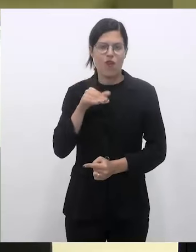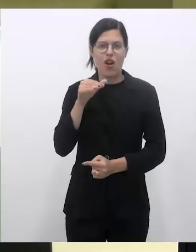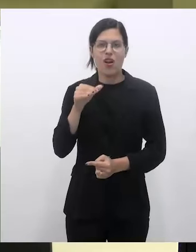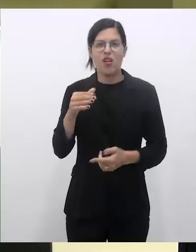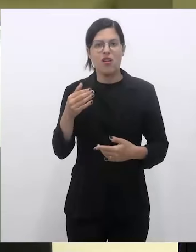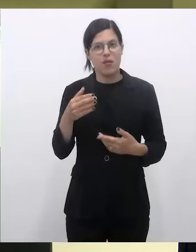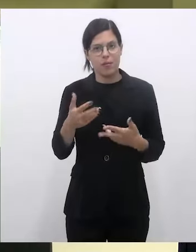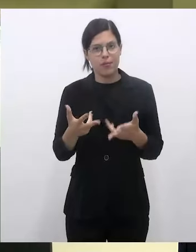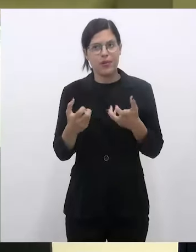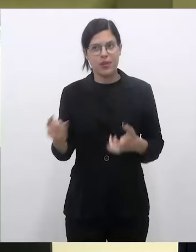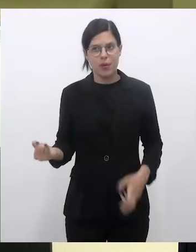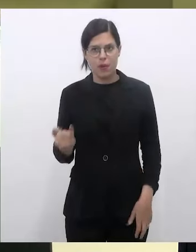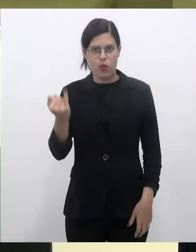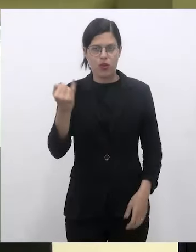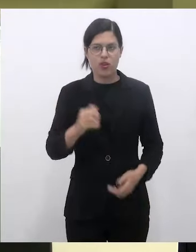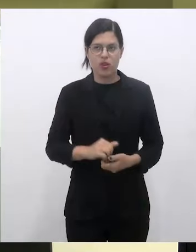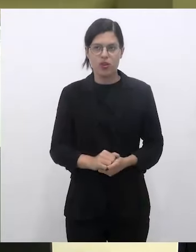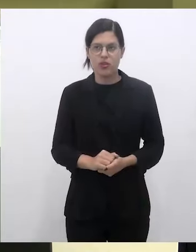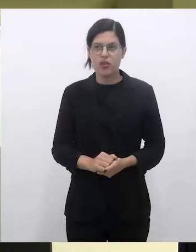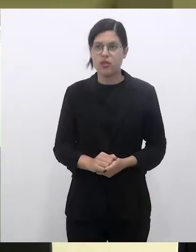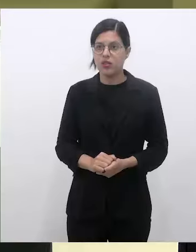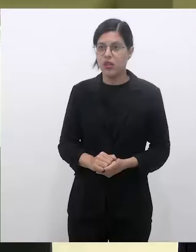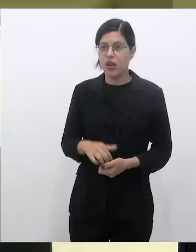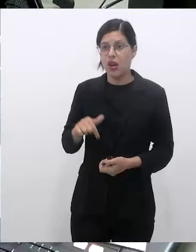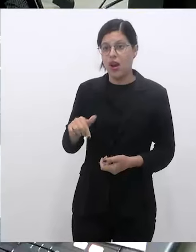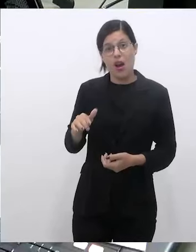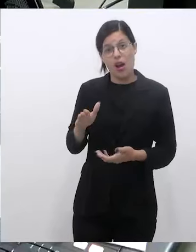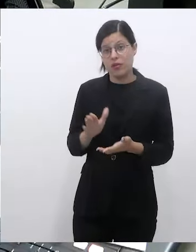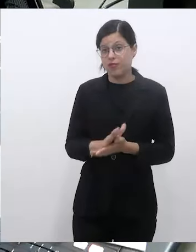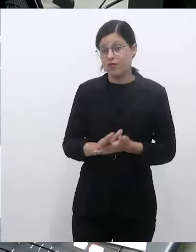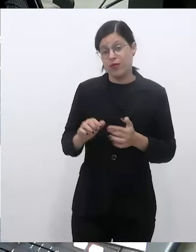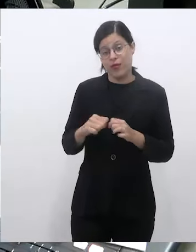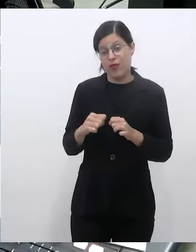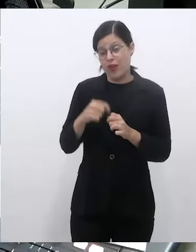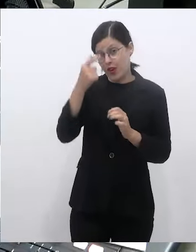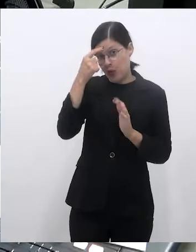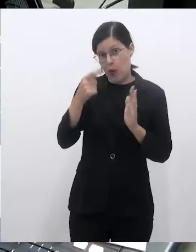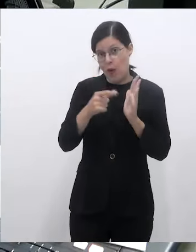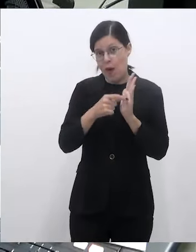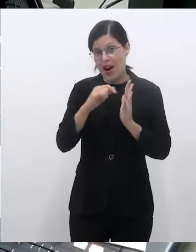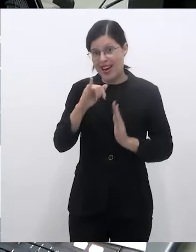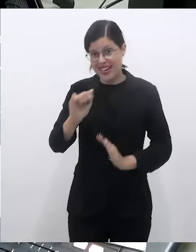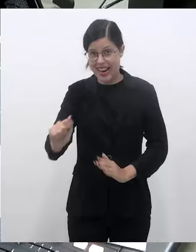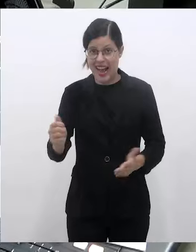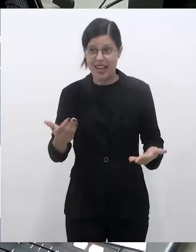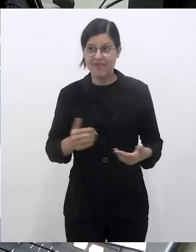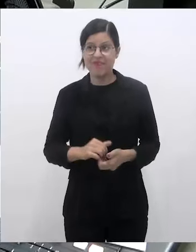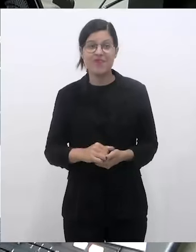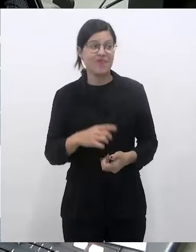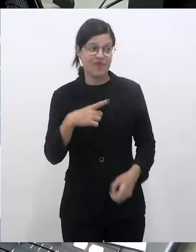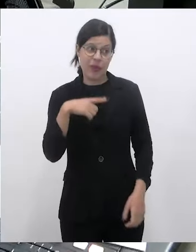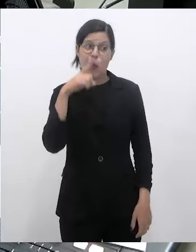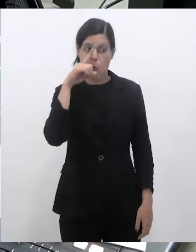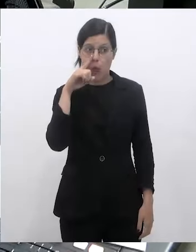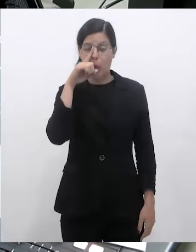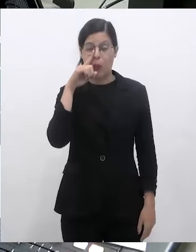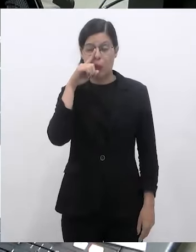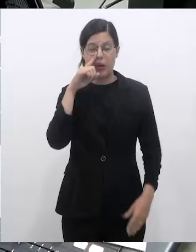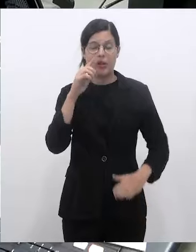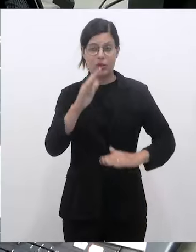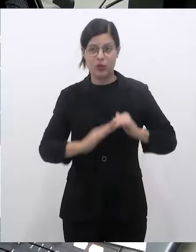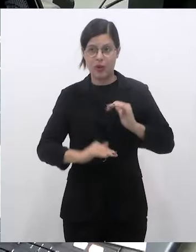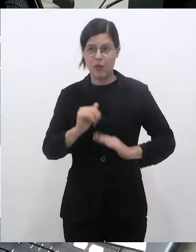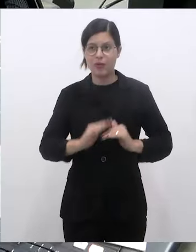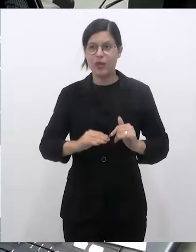você vê a importância que isso tem. Será que não foi feito com IA? Porque agora está nessa moda, né, de inteligência artificial. Há um grande risco, inclusive,